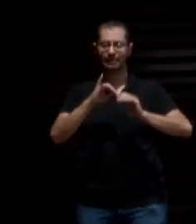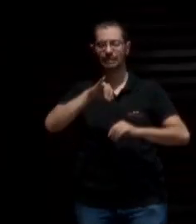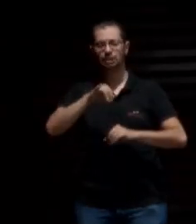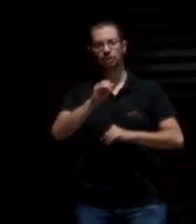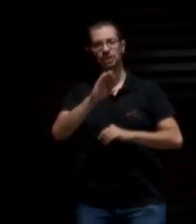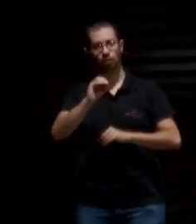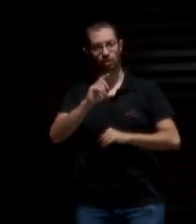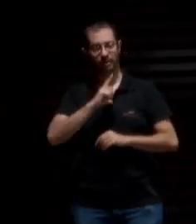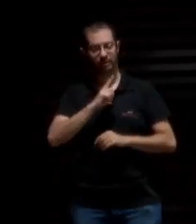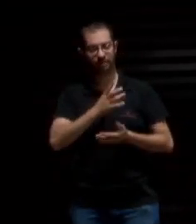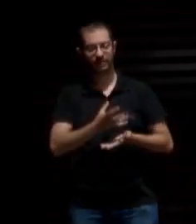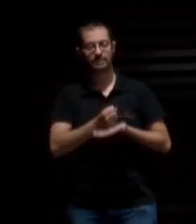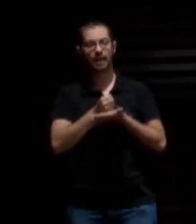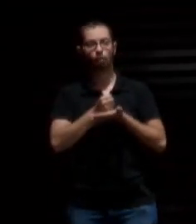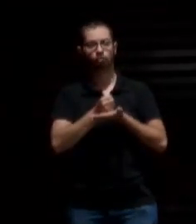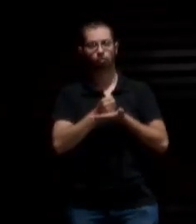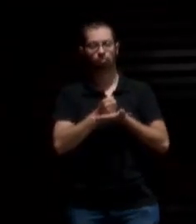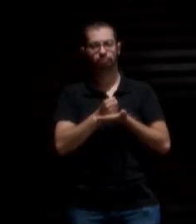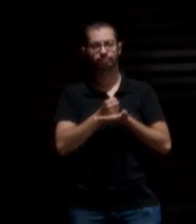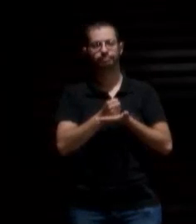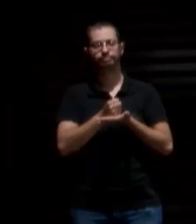tiverem salvado,